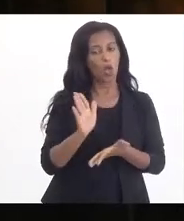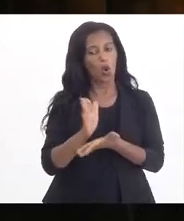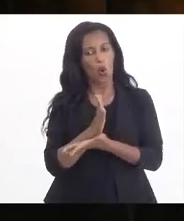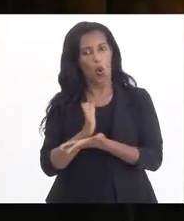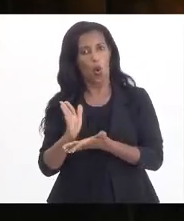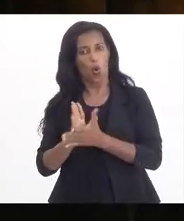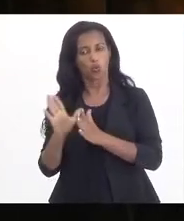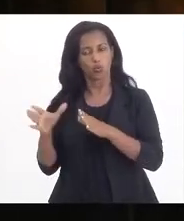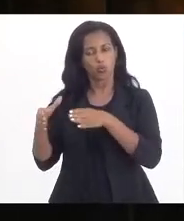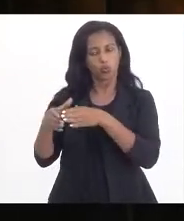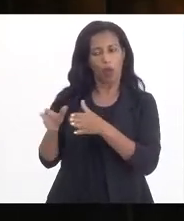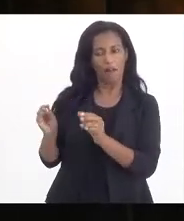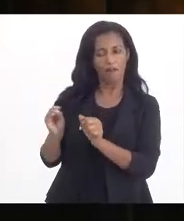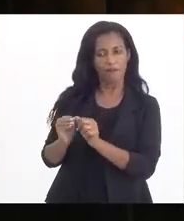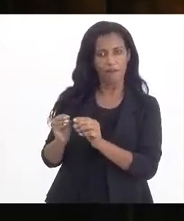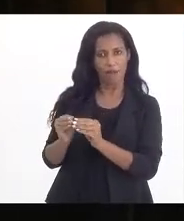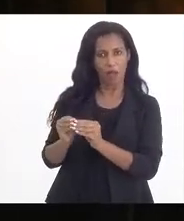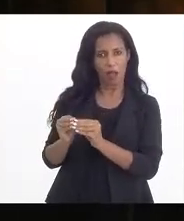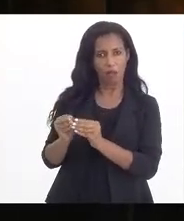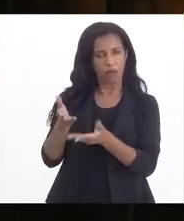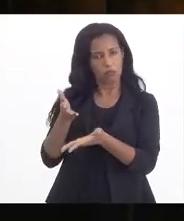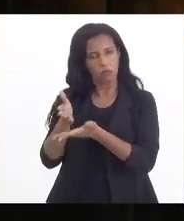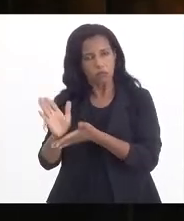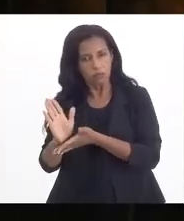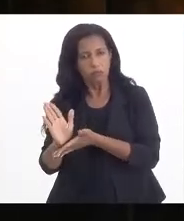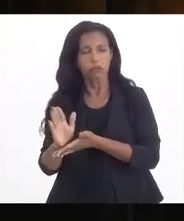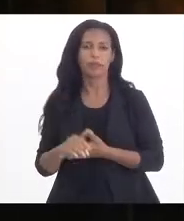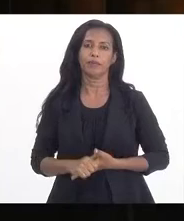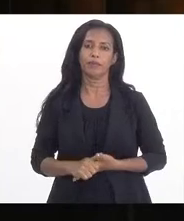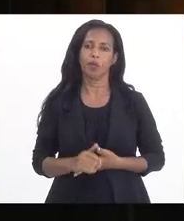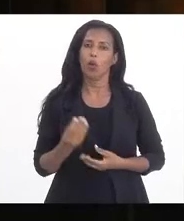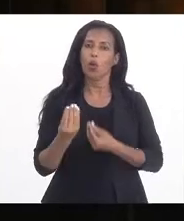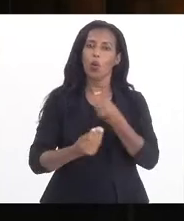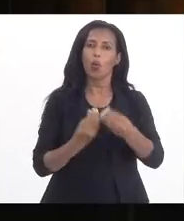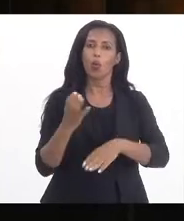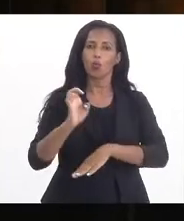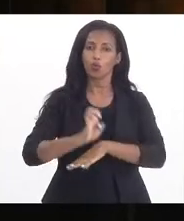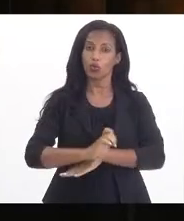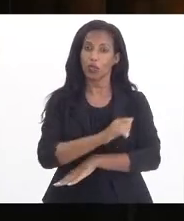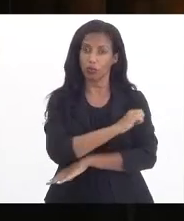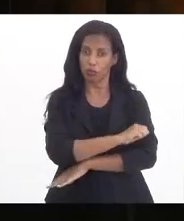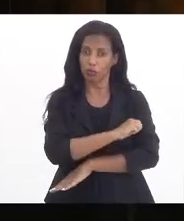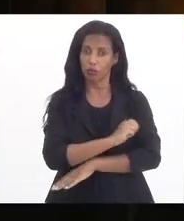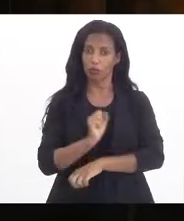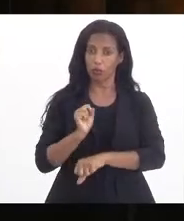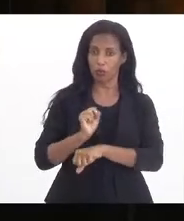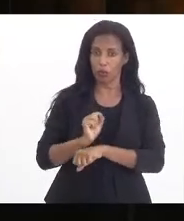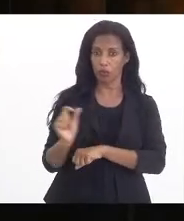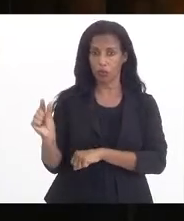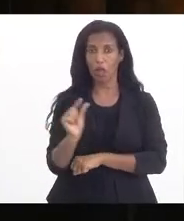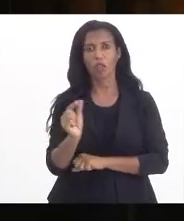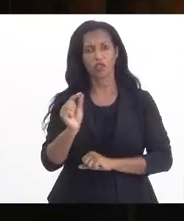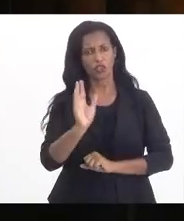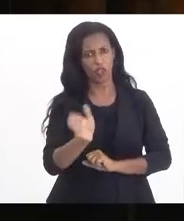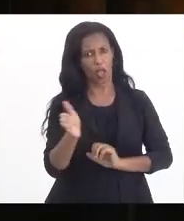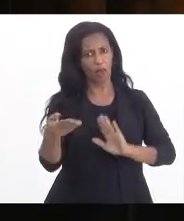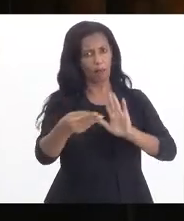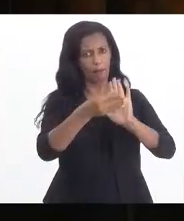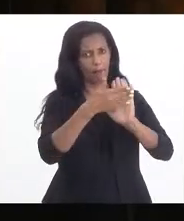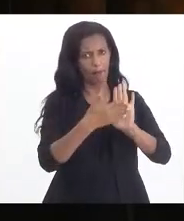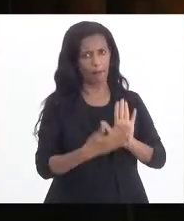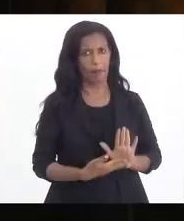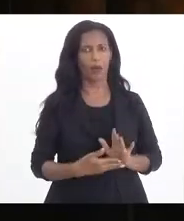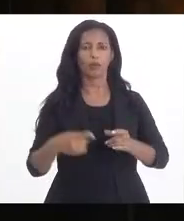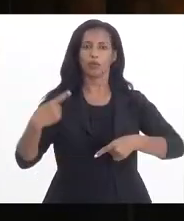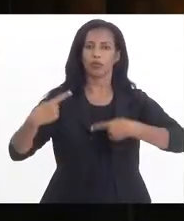outros estão em fase final de aprovação, como o do Estado do Rio de Janeiro. Já veio a pauta,